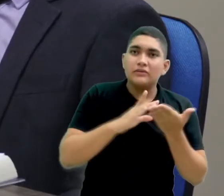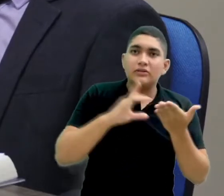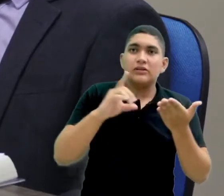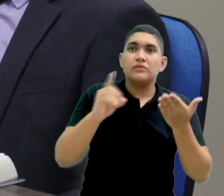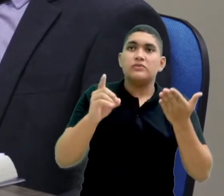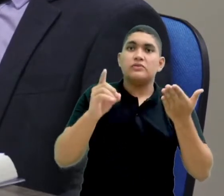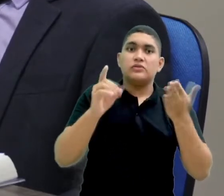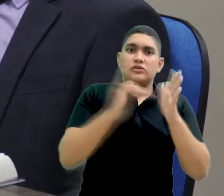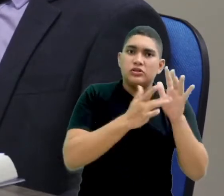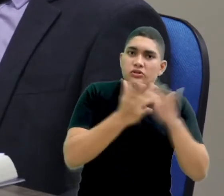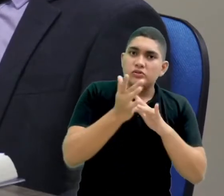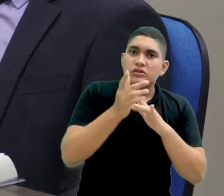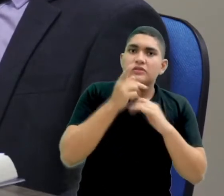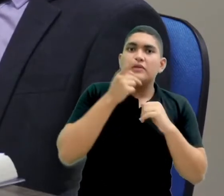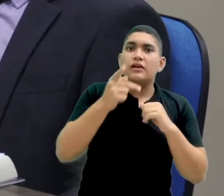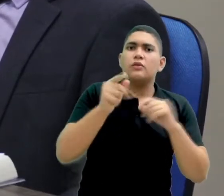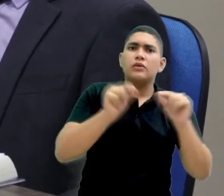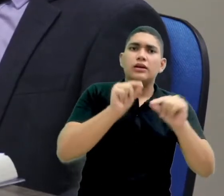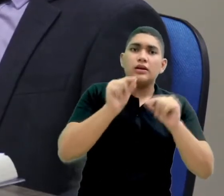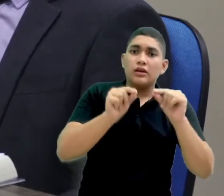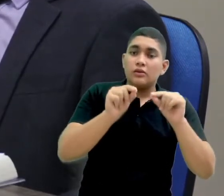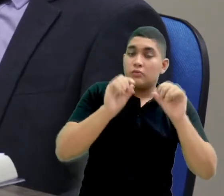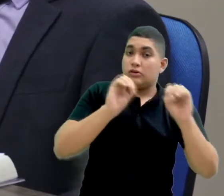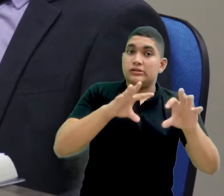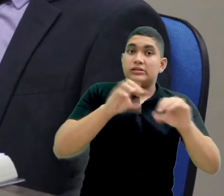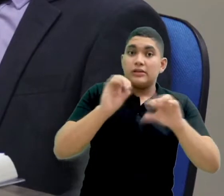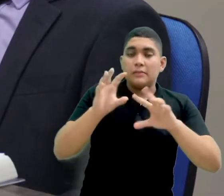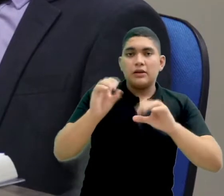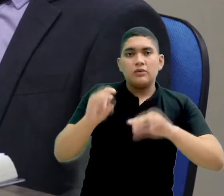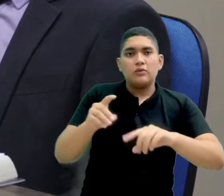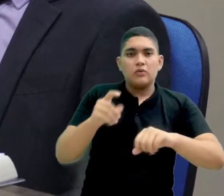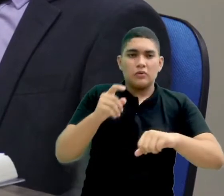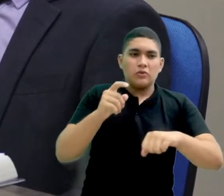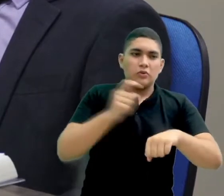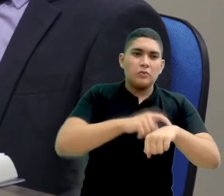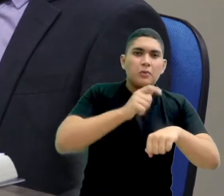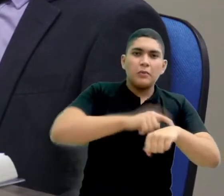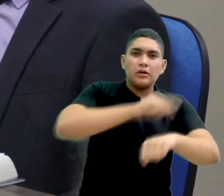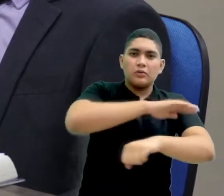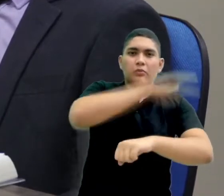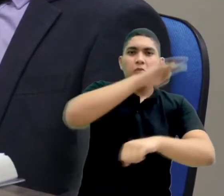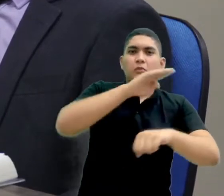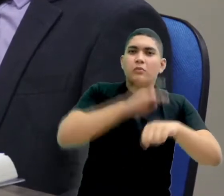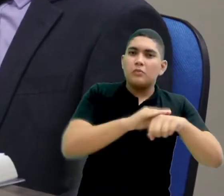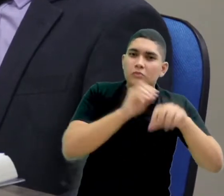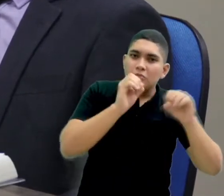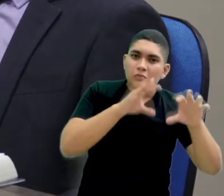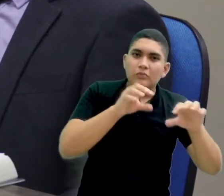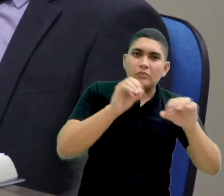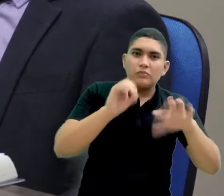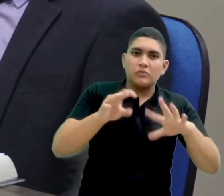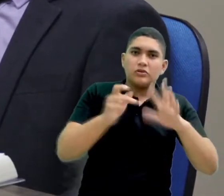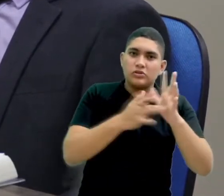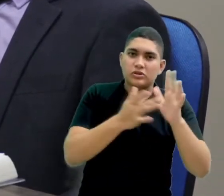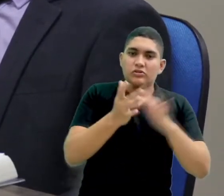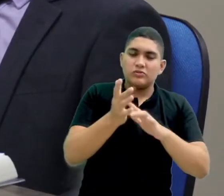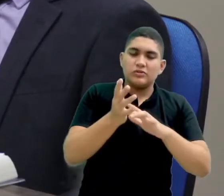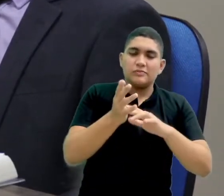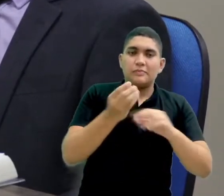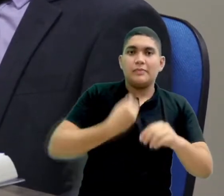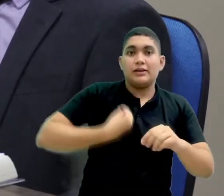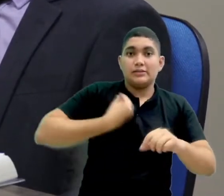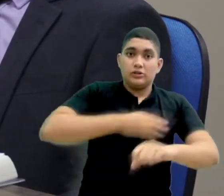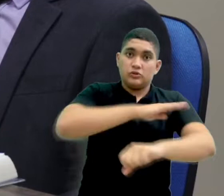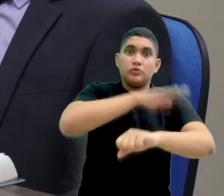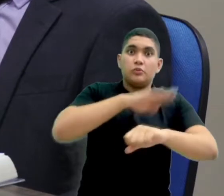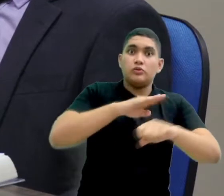o ensinamento. Aqui no Sermão do Monte, várias vezes ele diz, ouviste o que foi dito aos antigos. Quando ele